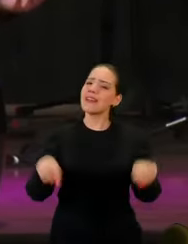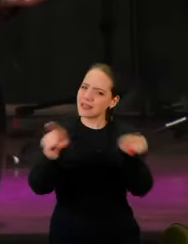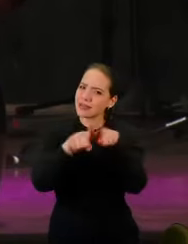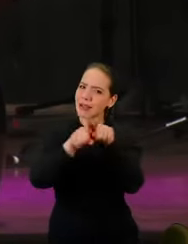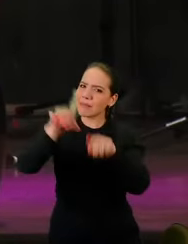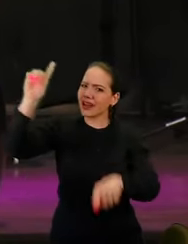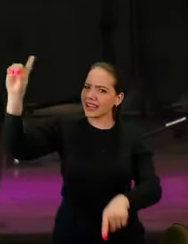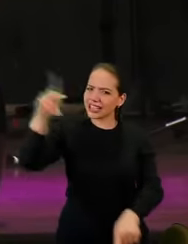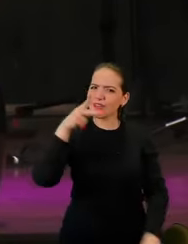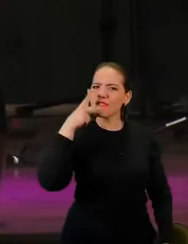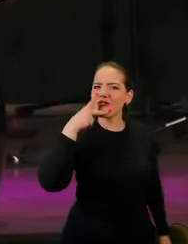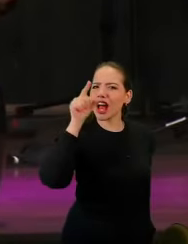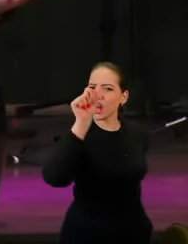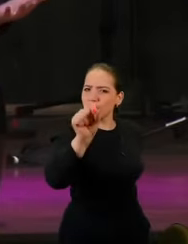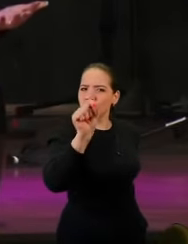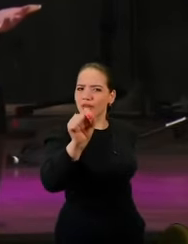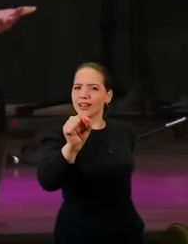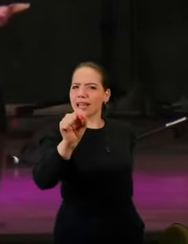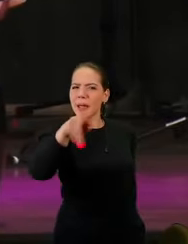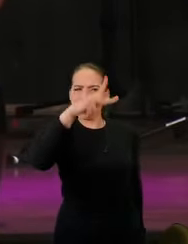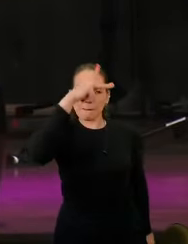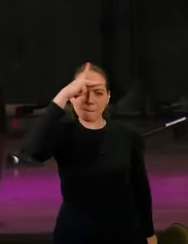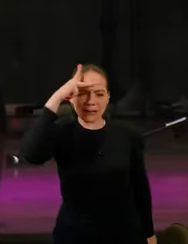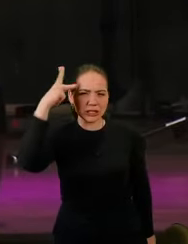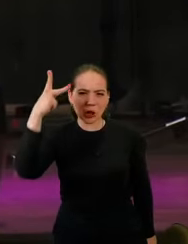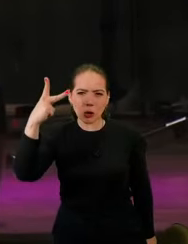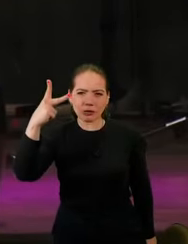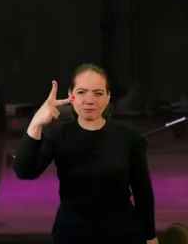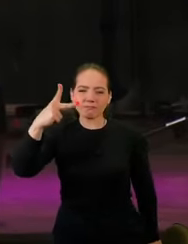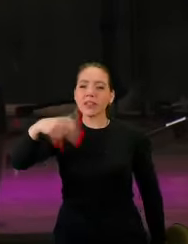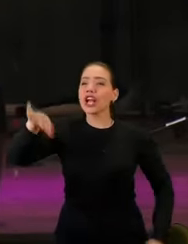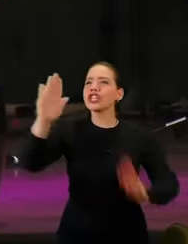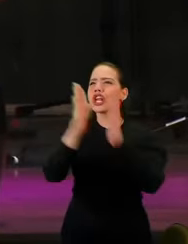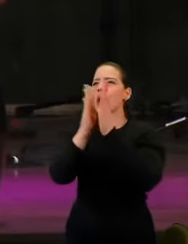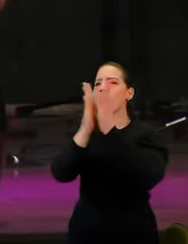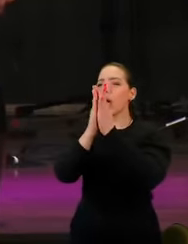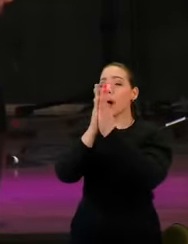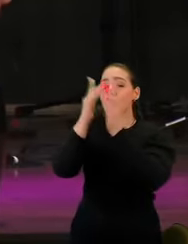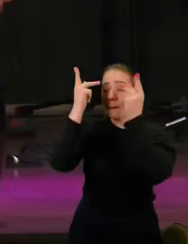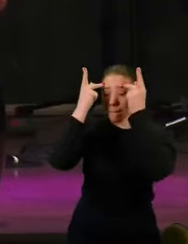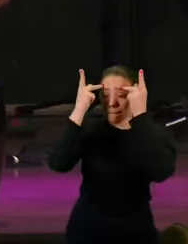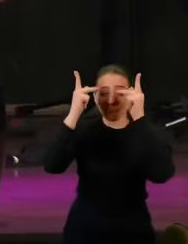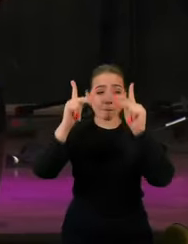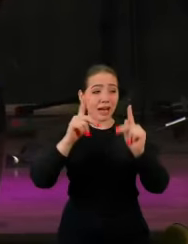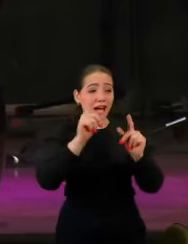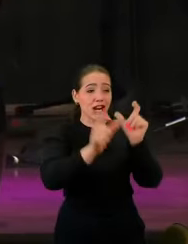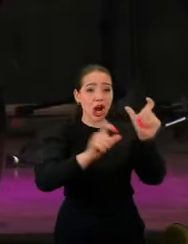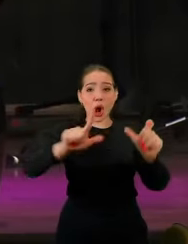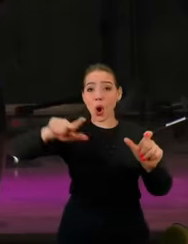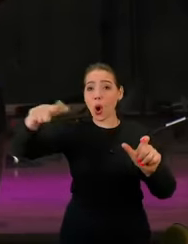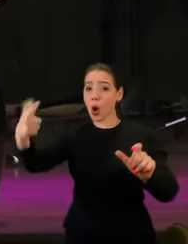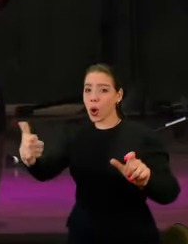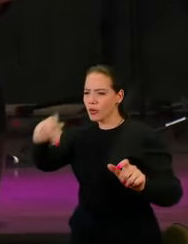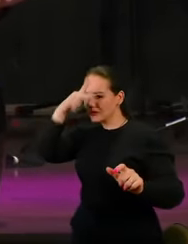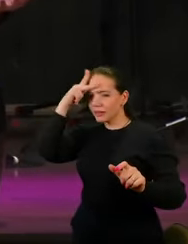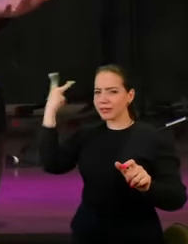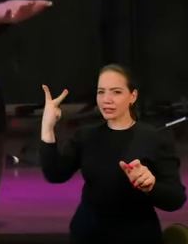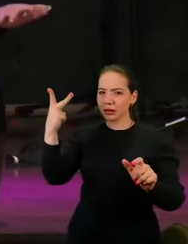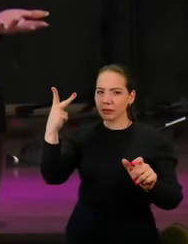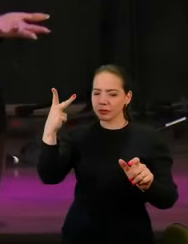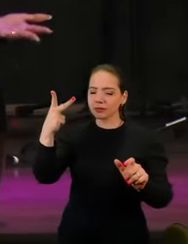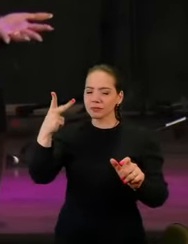eu estou levando vocês a um nível maior de intercessão. Eu estou colocando colírio nos olhos de intercessores